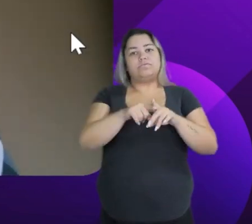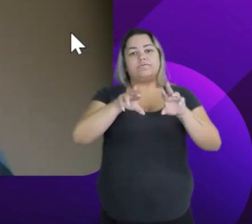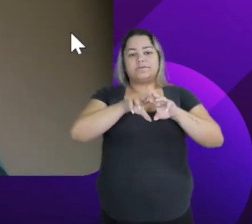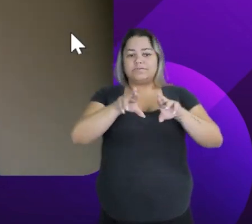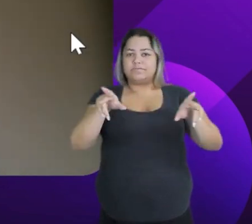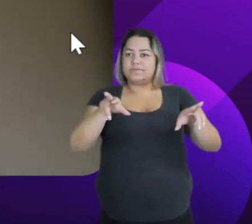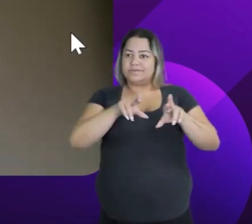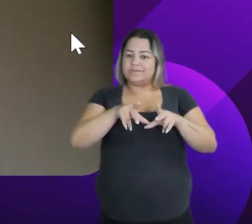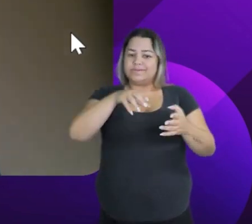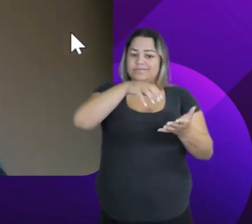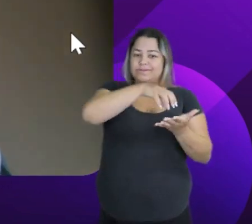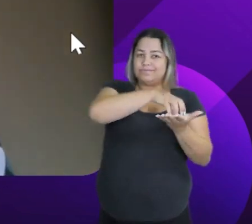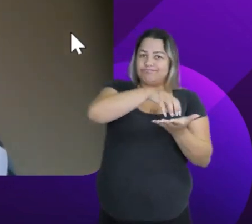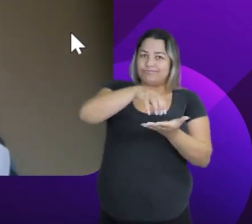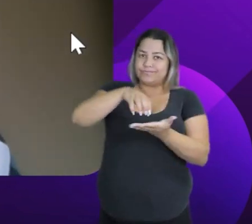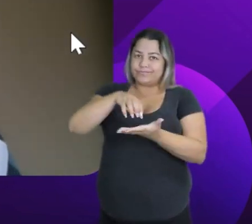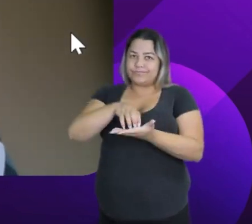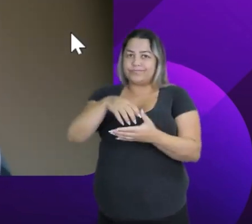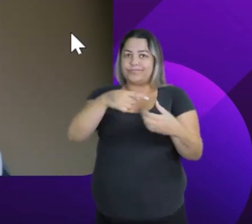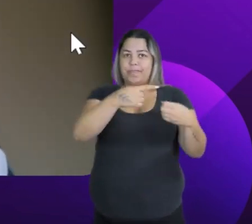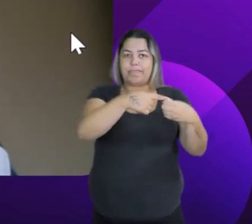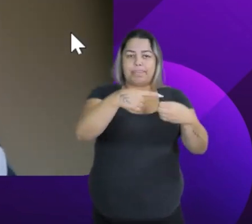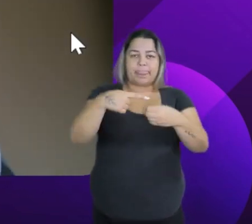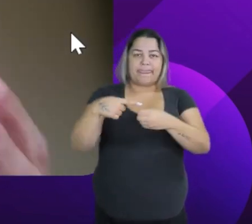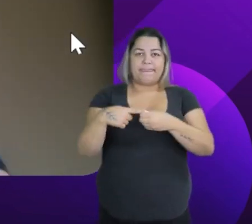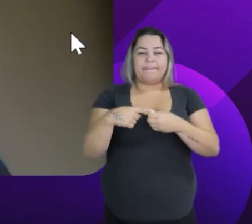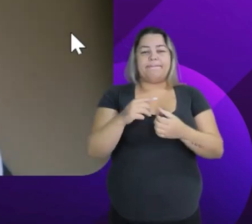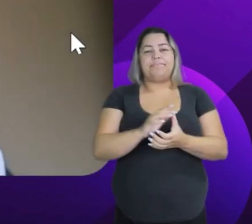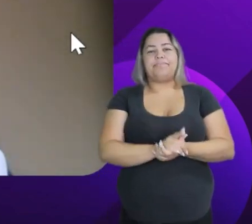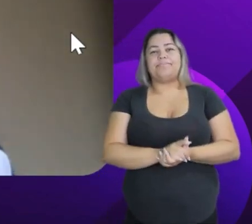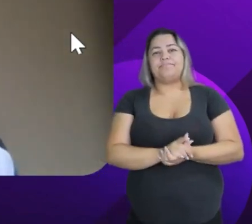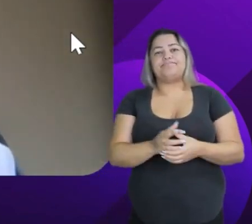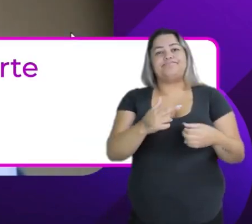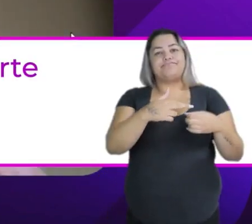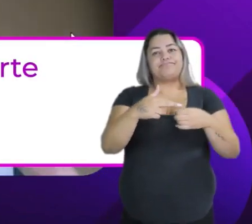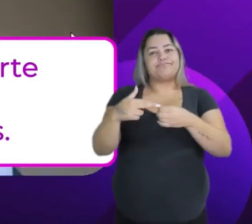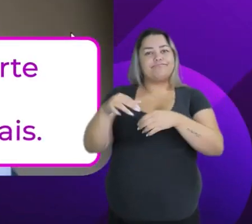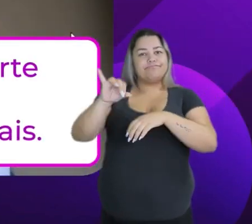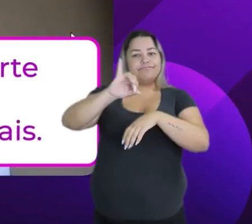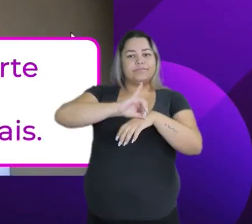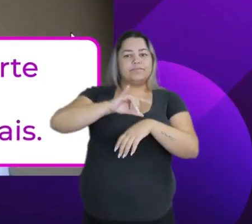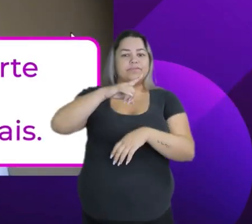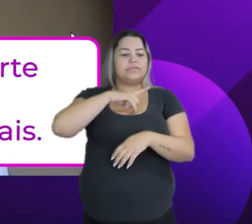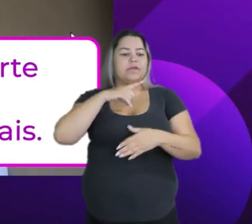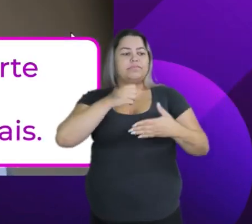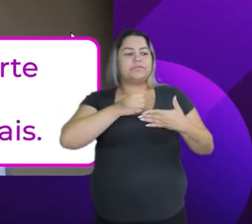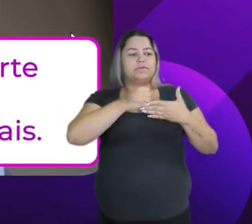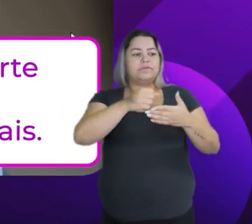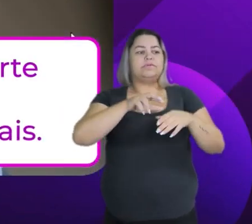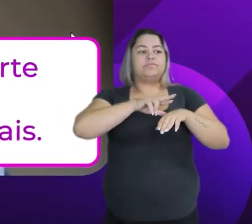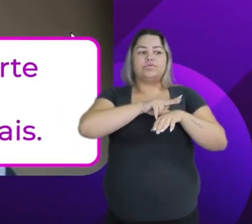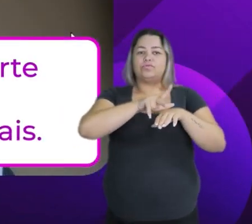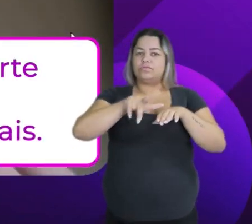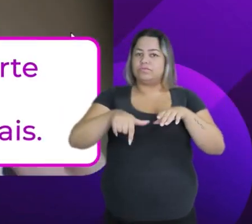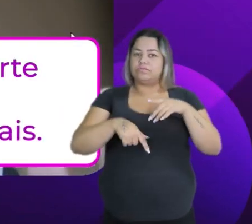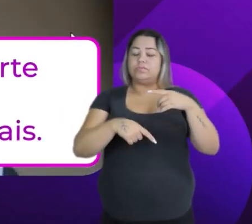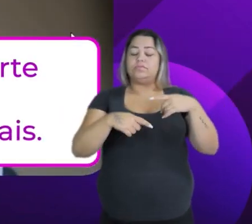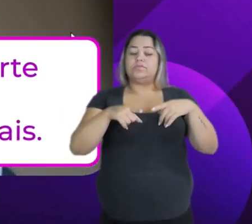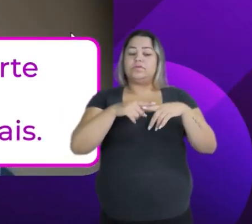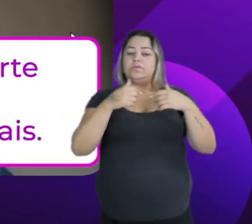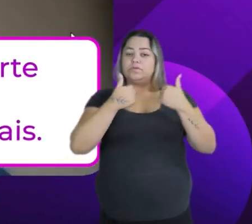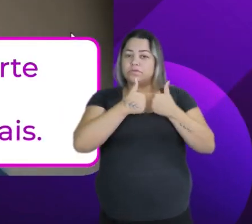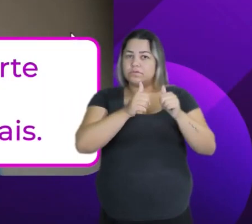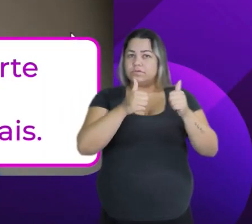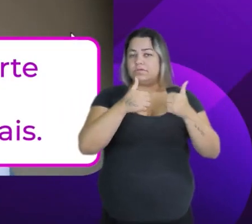território das cidades, em geral, as regiões mais centrais, elas têm maior oferta tanto de transporte coletivo, como